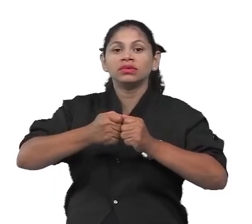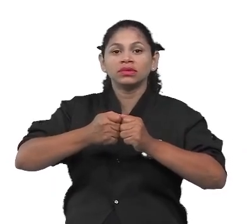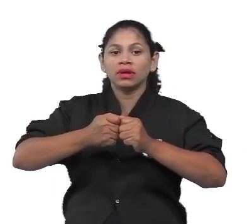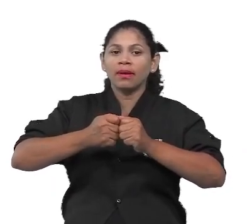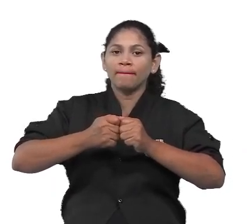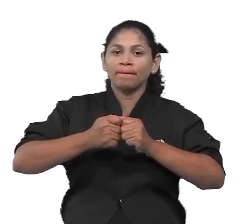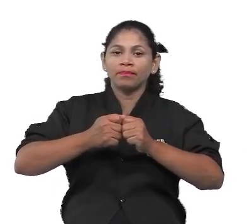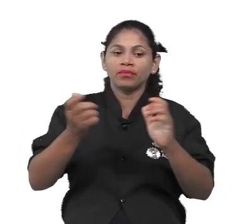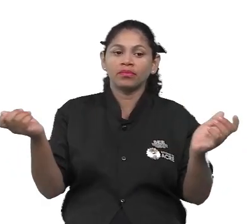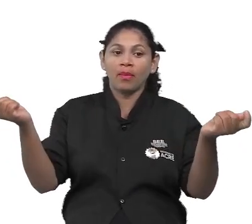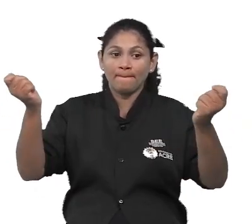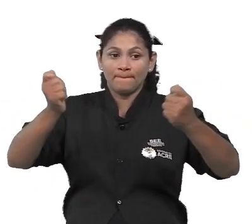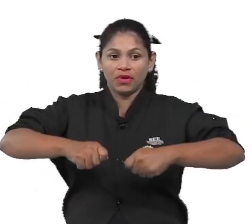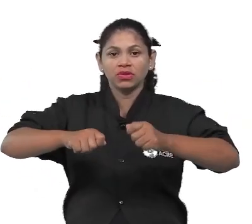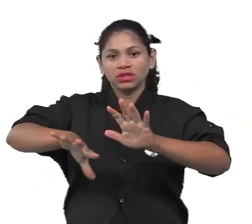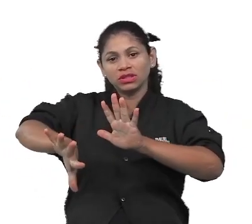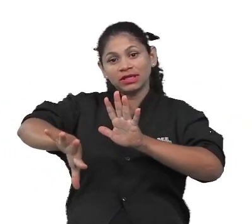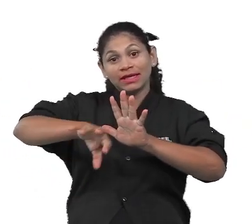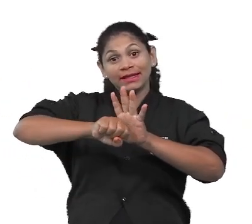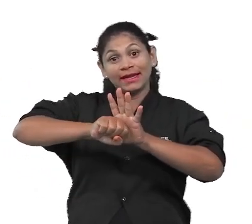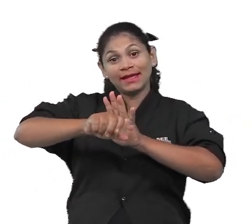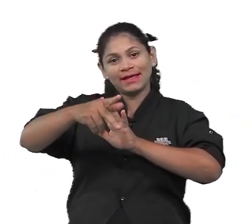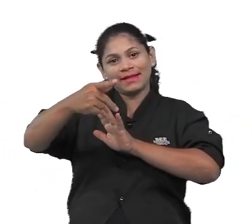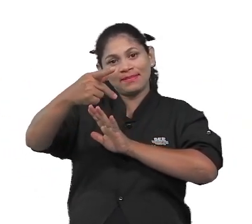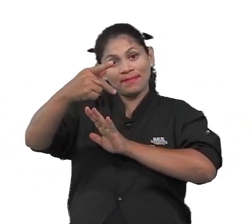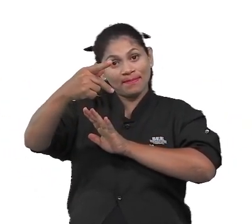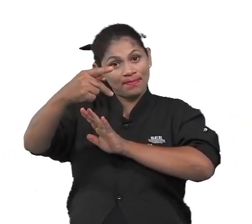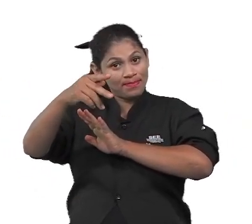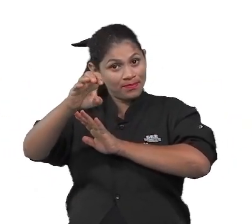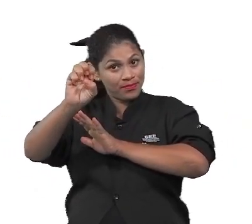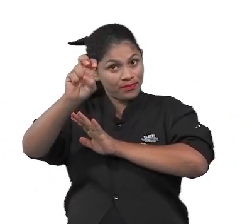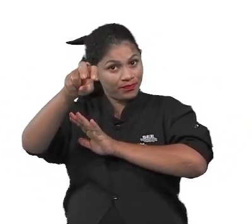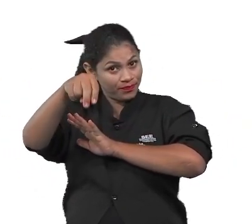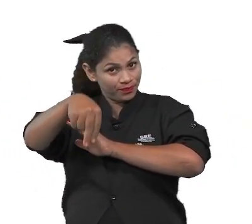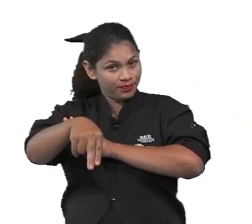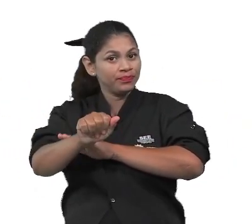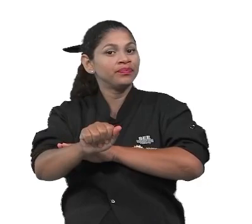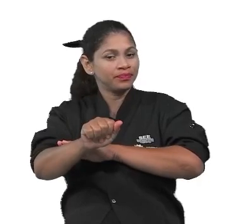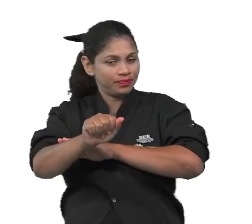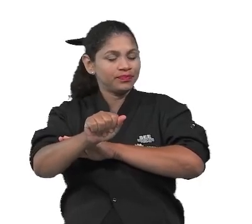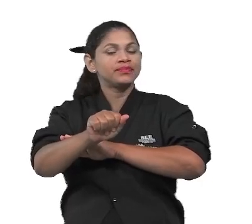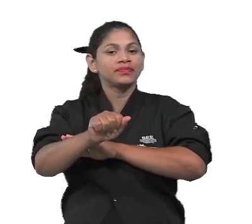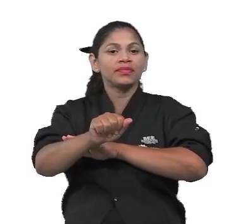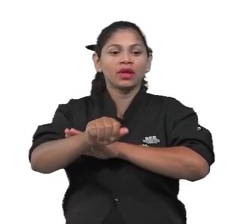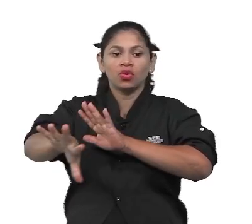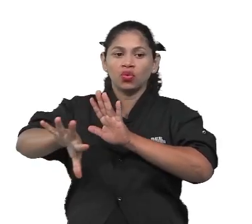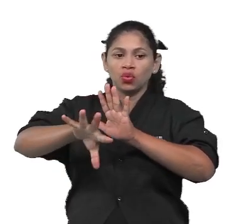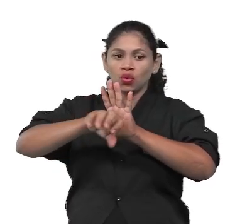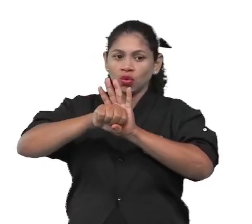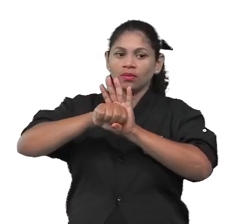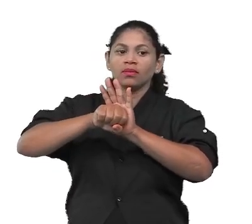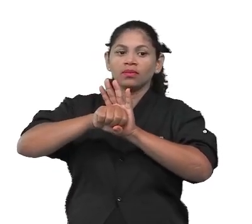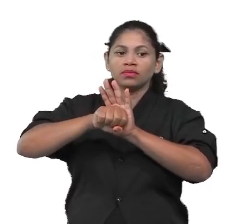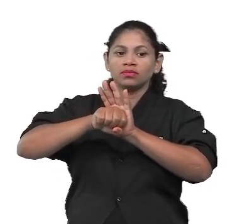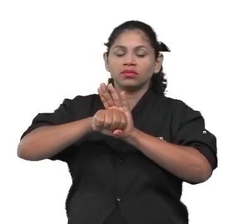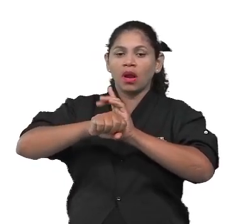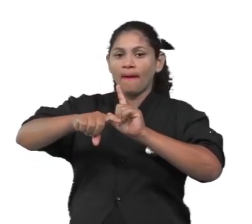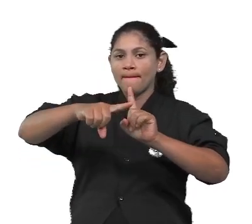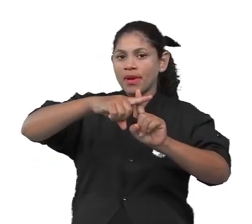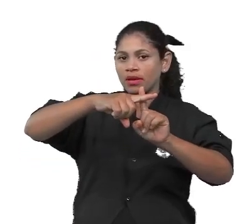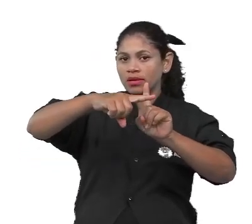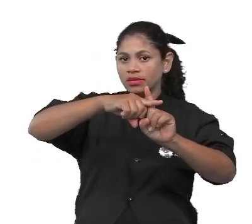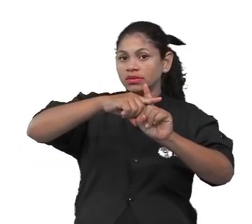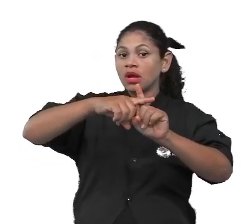de atrair as penas, né? Então, as suas cargas negativas, né, atraíam o quê? As cargas positivas